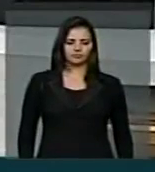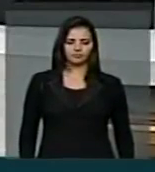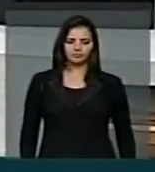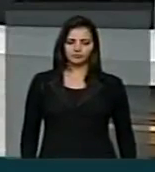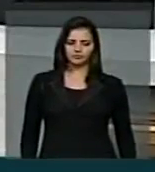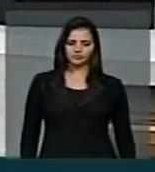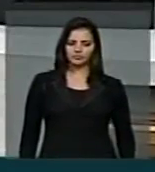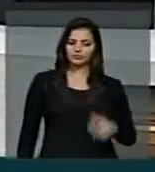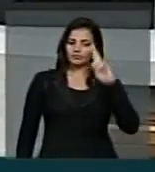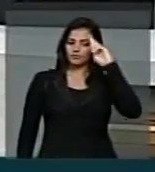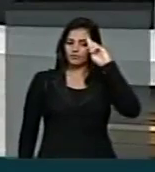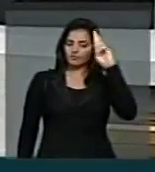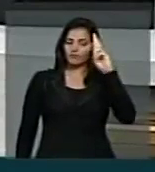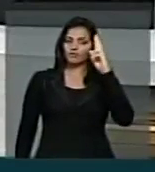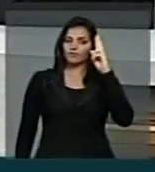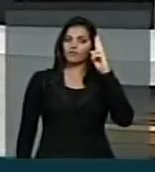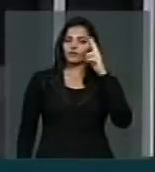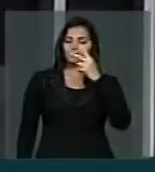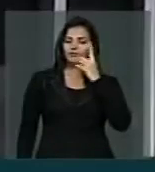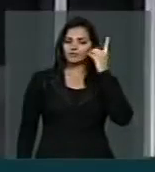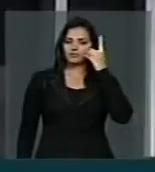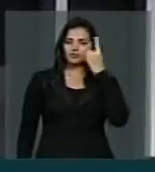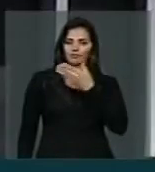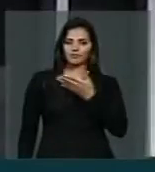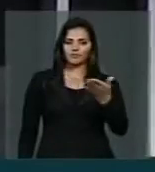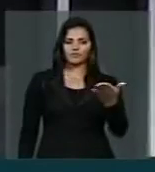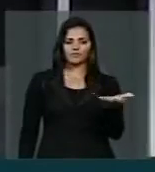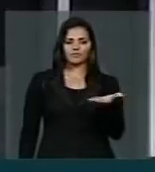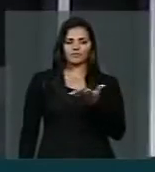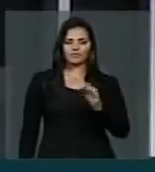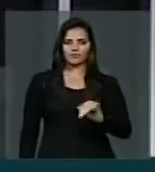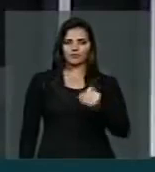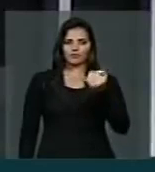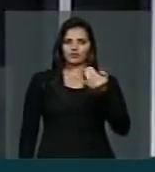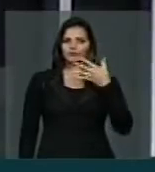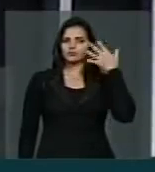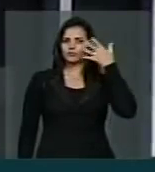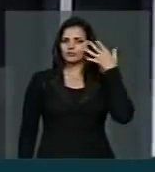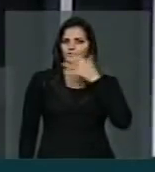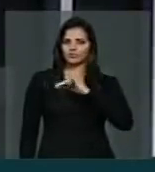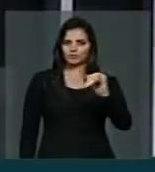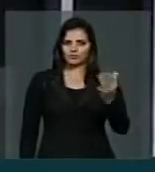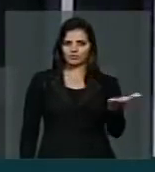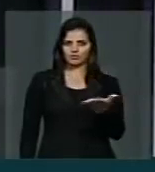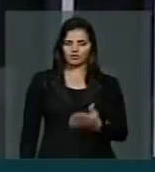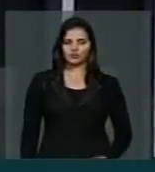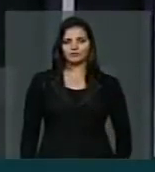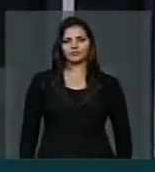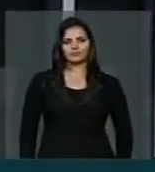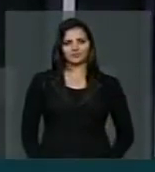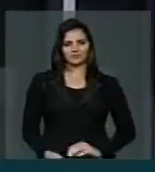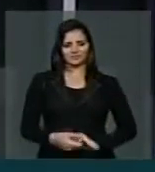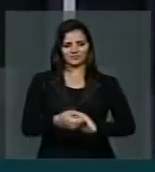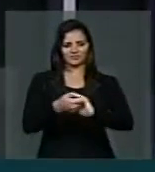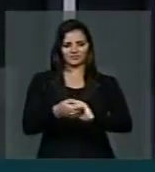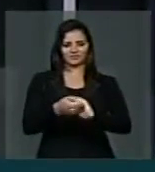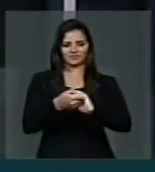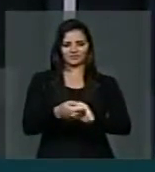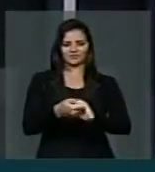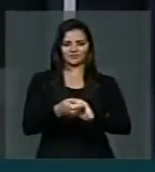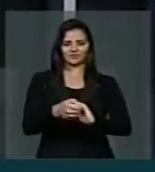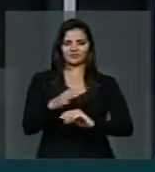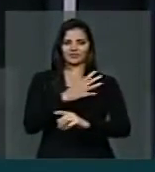Senhores deputados, uso a tribuna nesta oportunidade para cumprimentar o